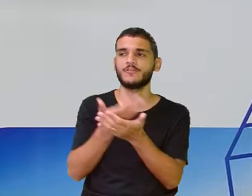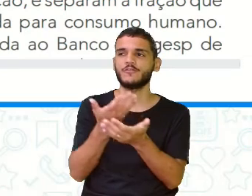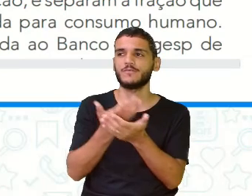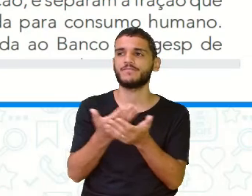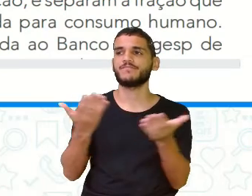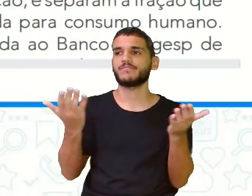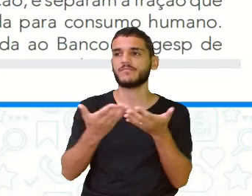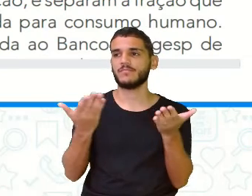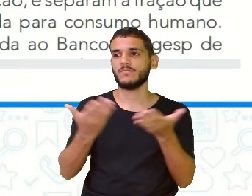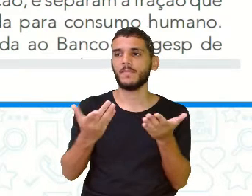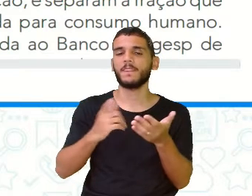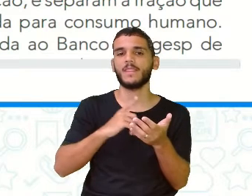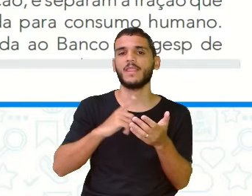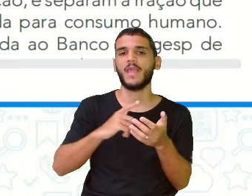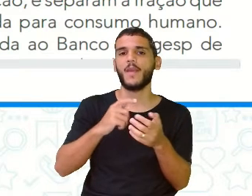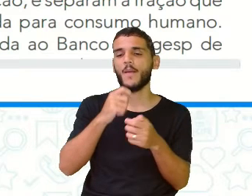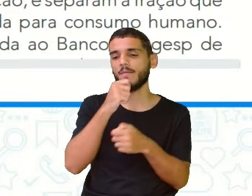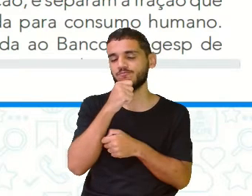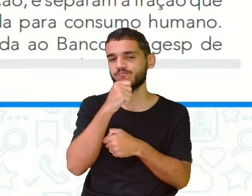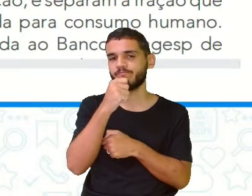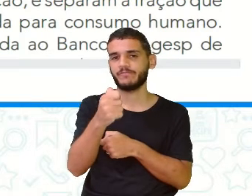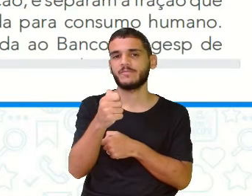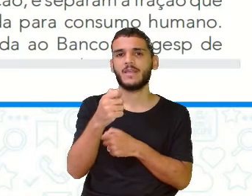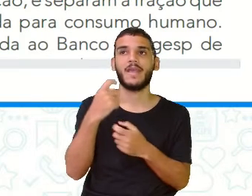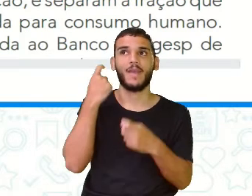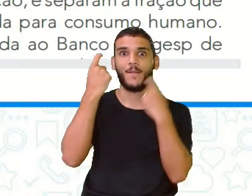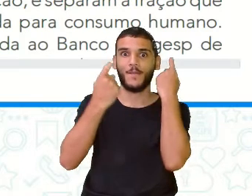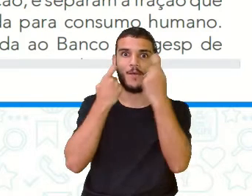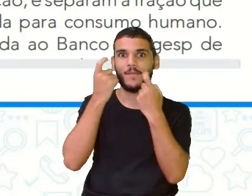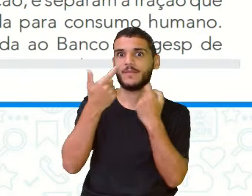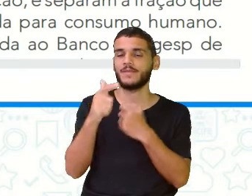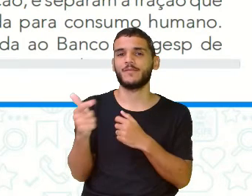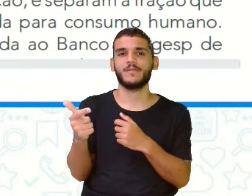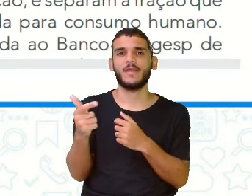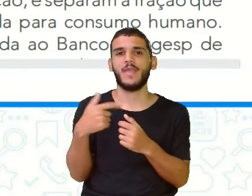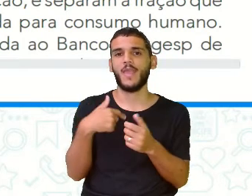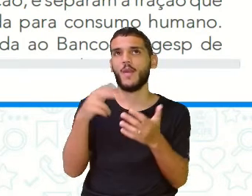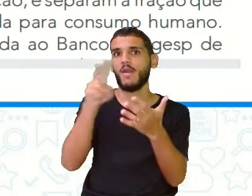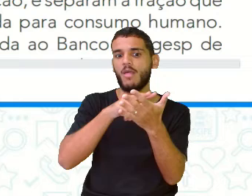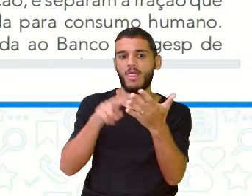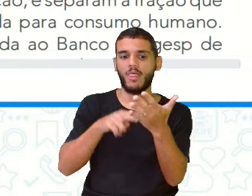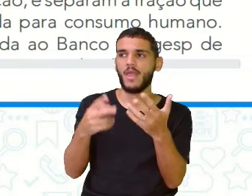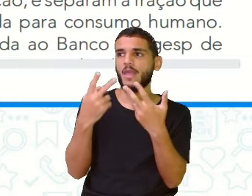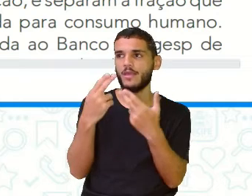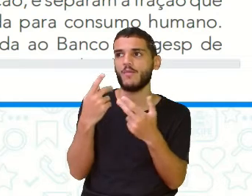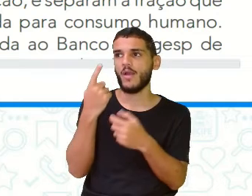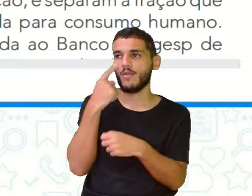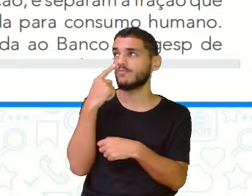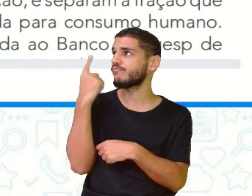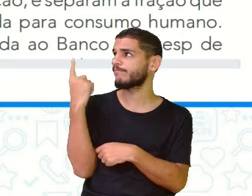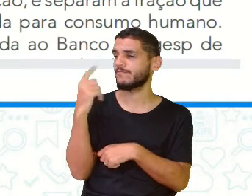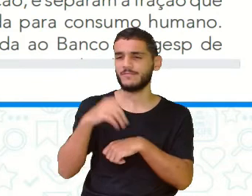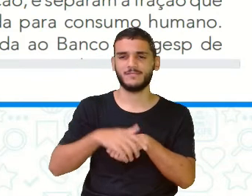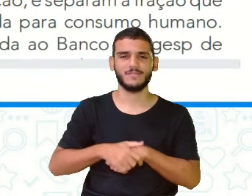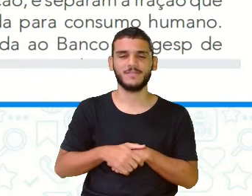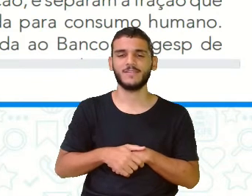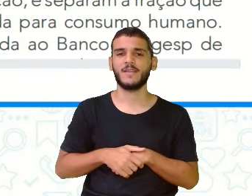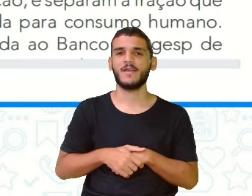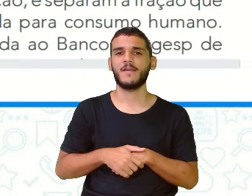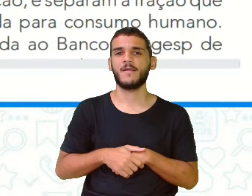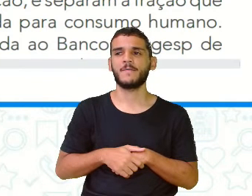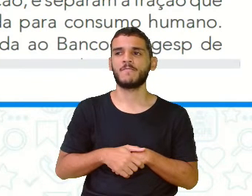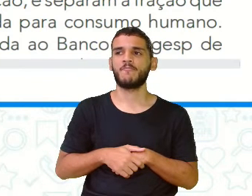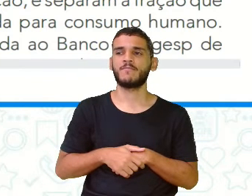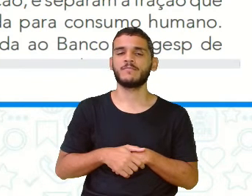agora vamos ver uma reportagem. Não se preocupe que eu não vou ler como ela está no quadro, porque, no quadro não, perdão, né, na tela.